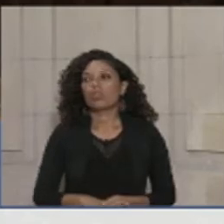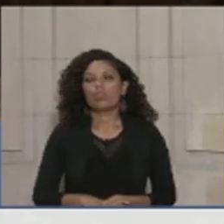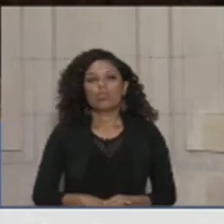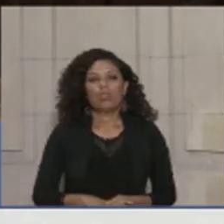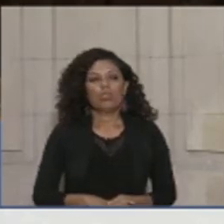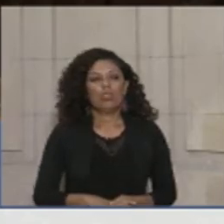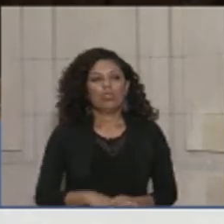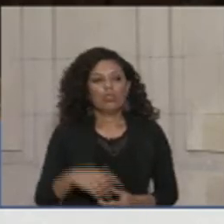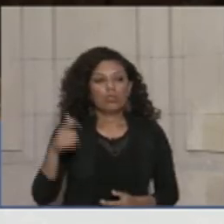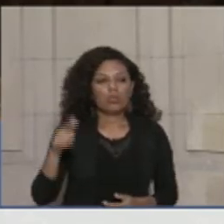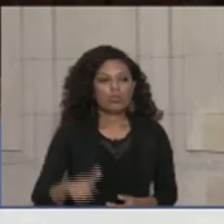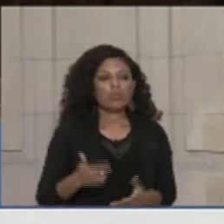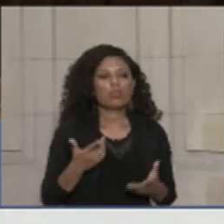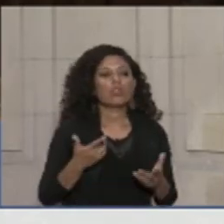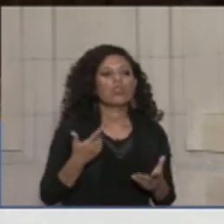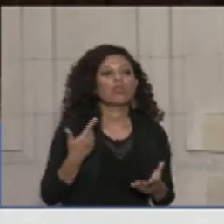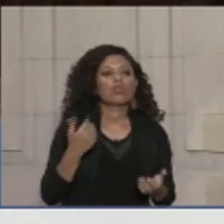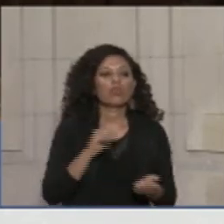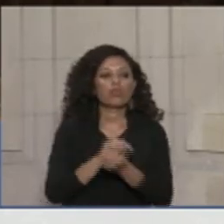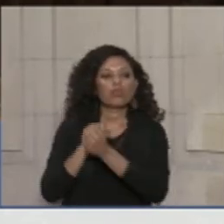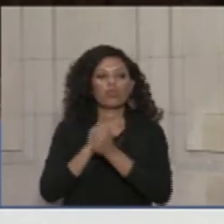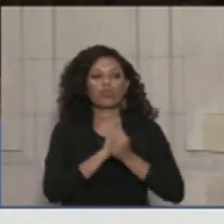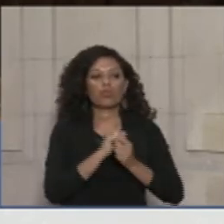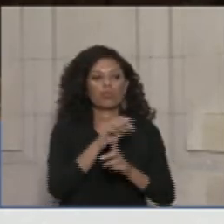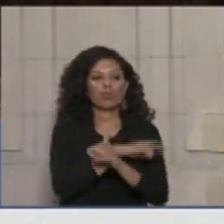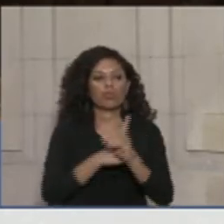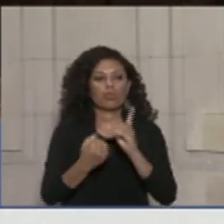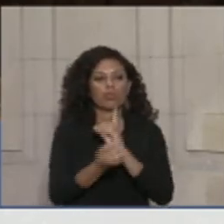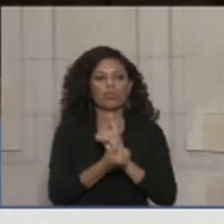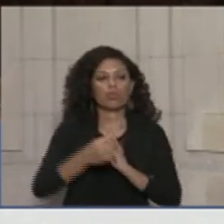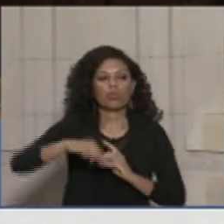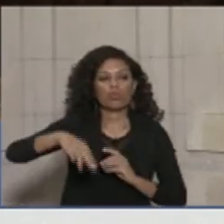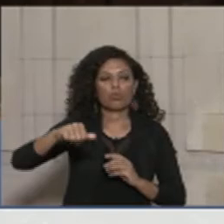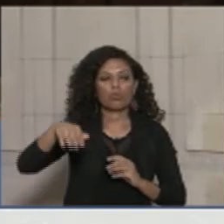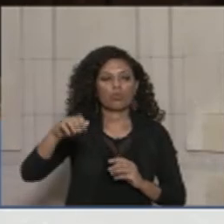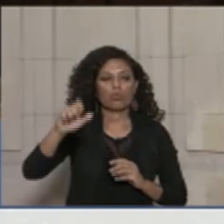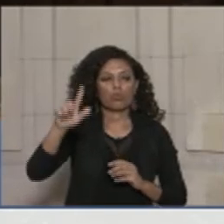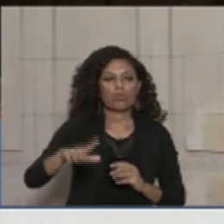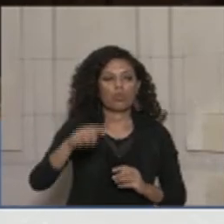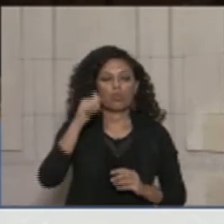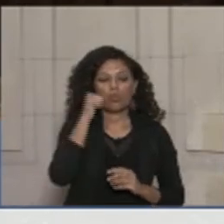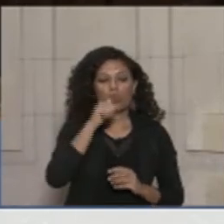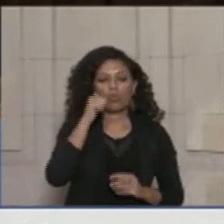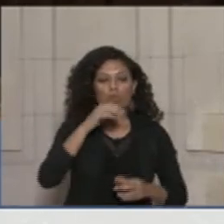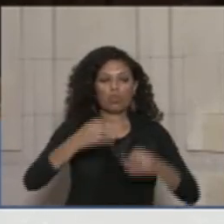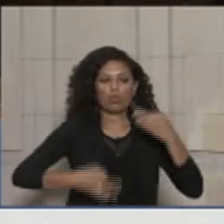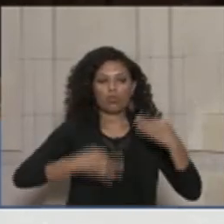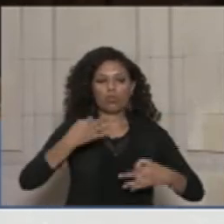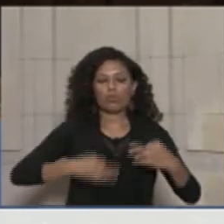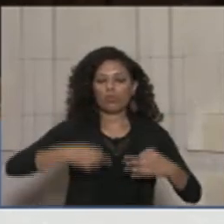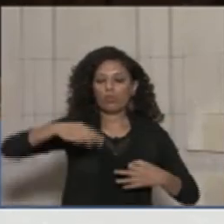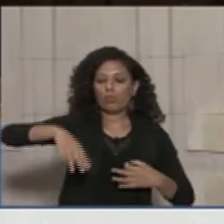foi a favor da população de Macaé. Quando a juíza Mirela Herbart